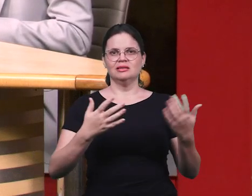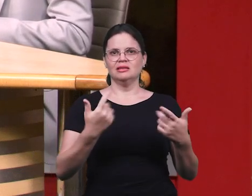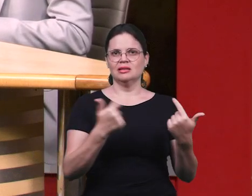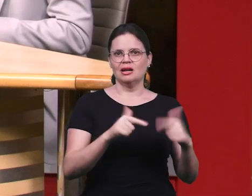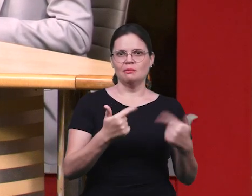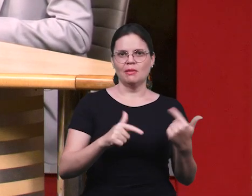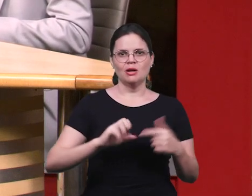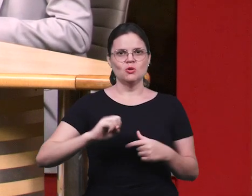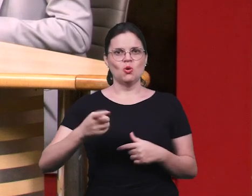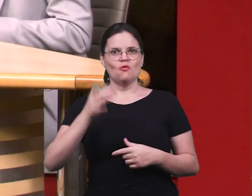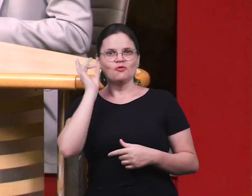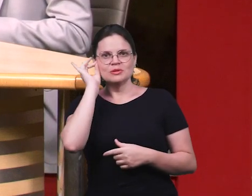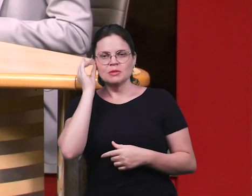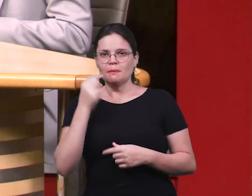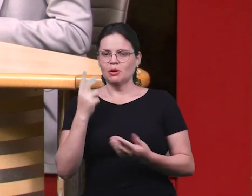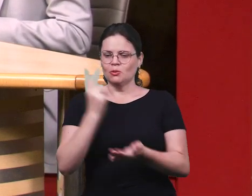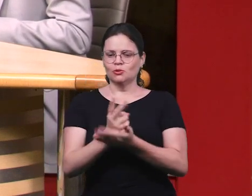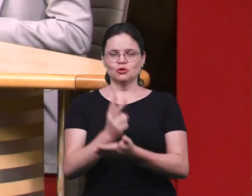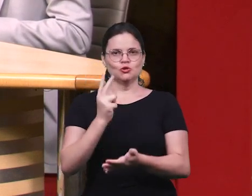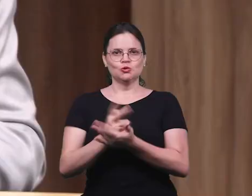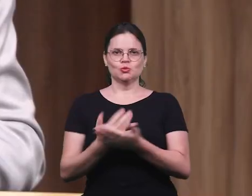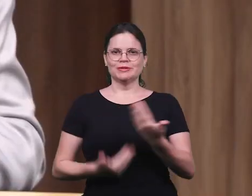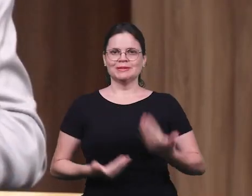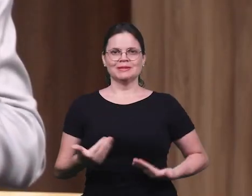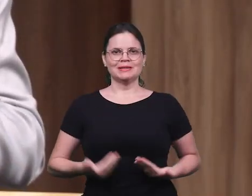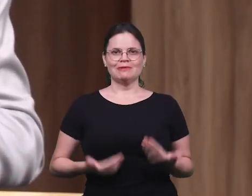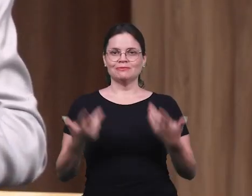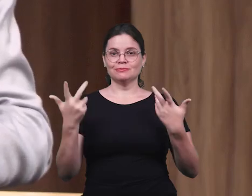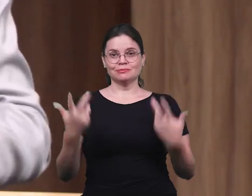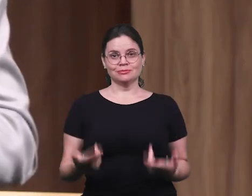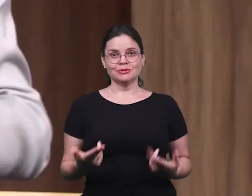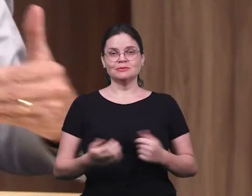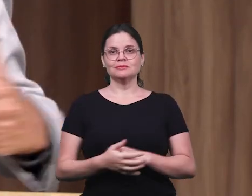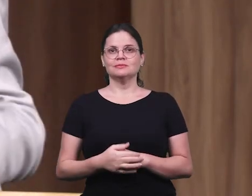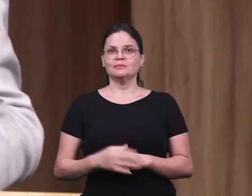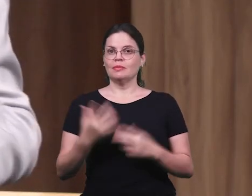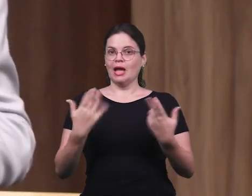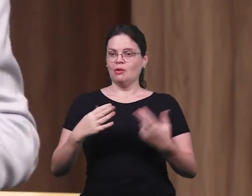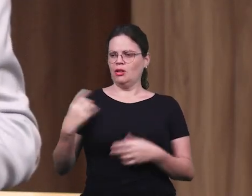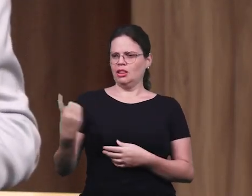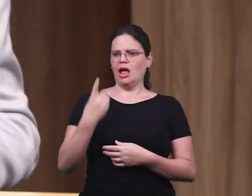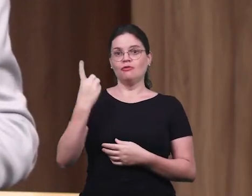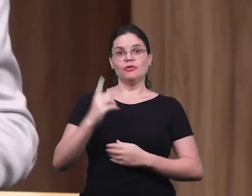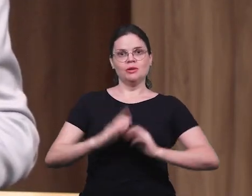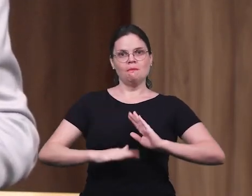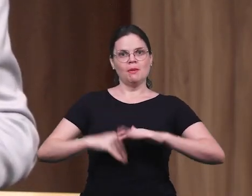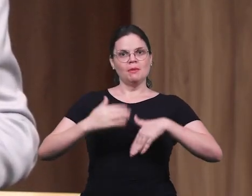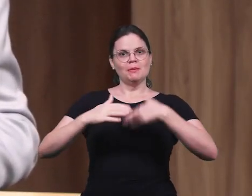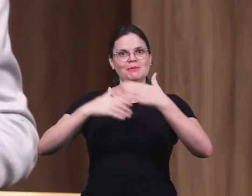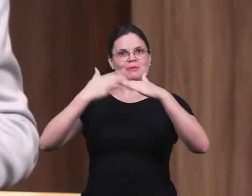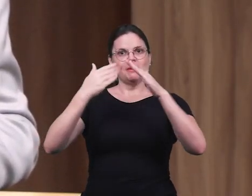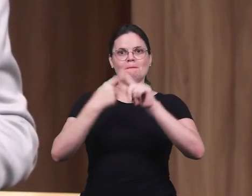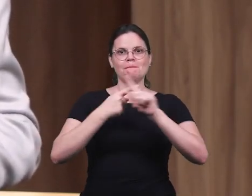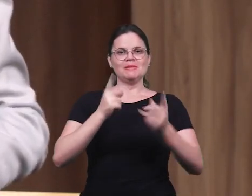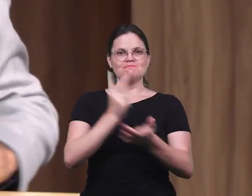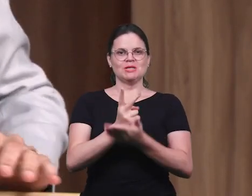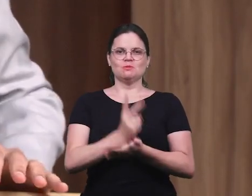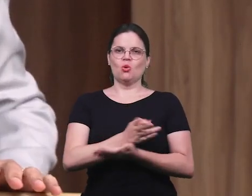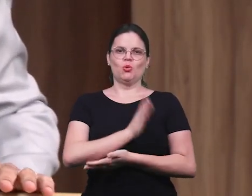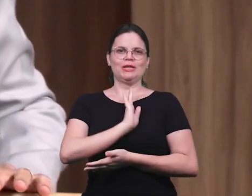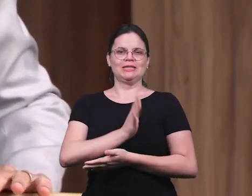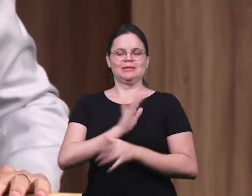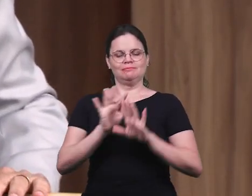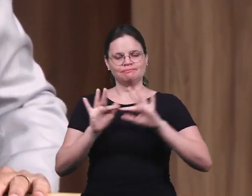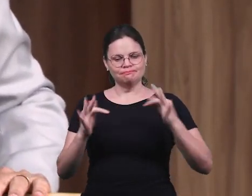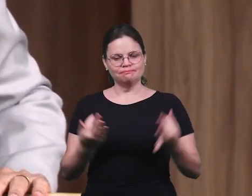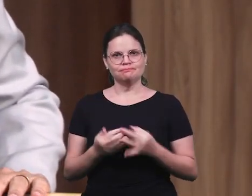continua o mesmo servo. Isso é muito bonito, né? Aquele coração, bom. igual Davi prosperou, Sim. mas você vê o mesmo Sim. coração. Olha, eu acho que